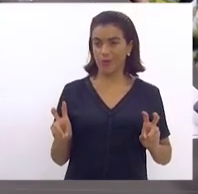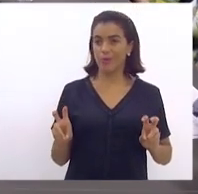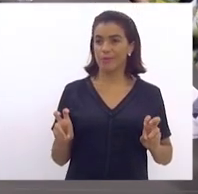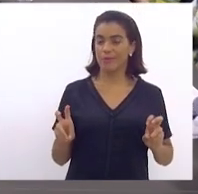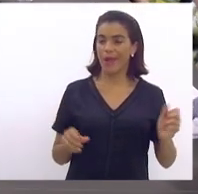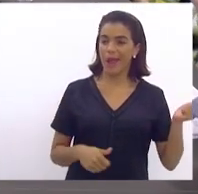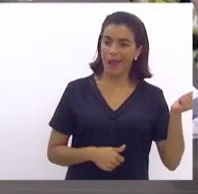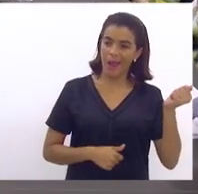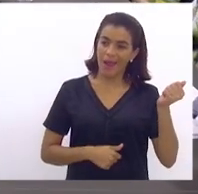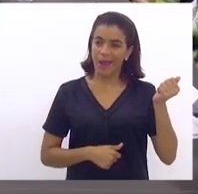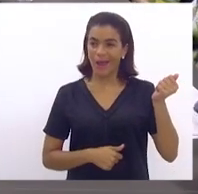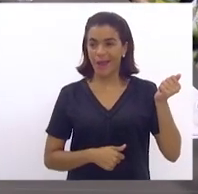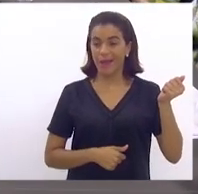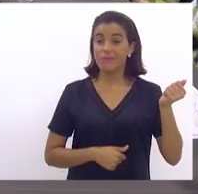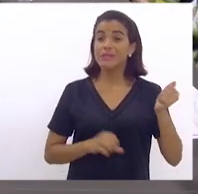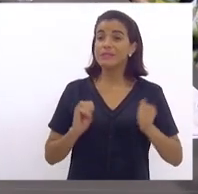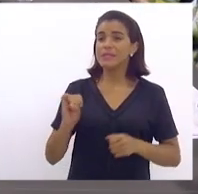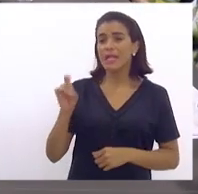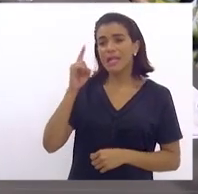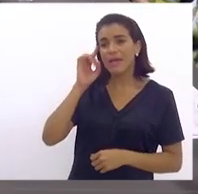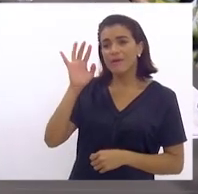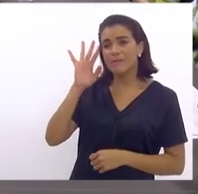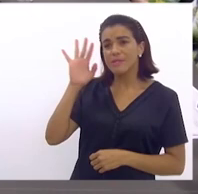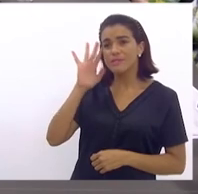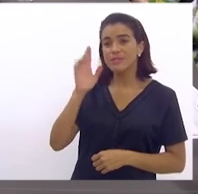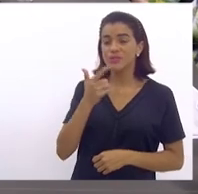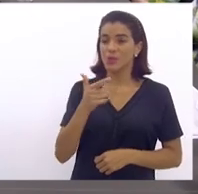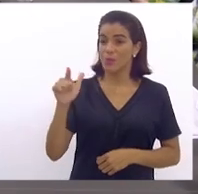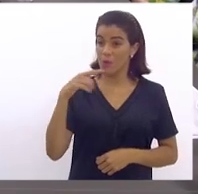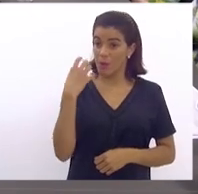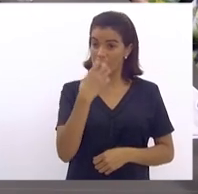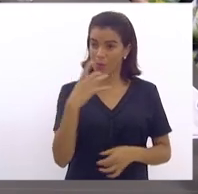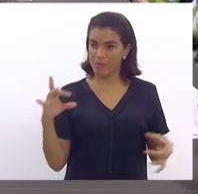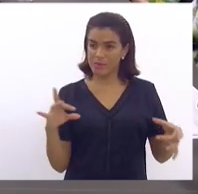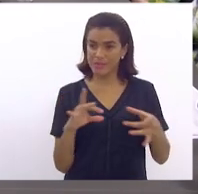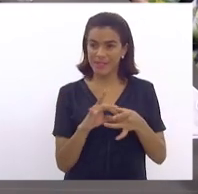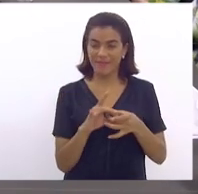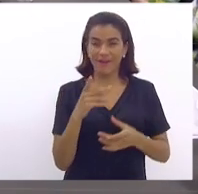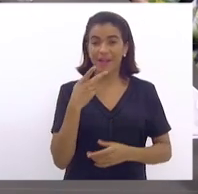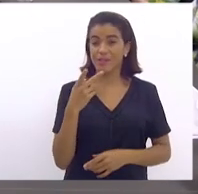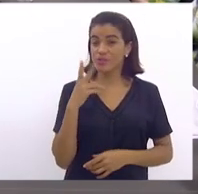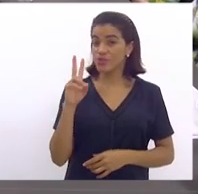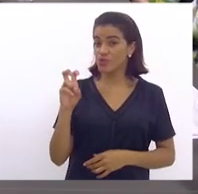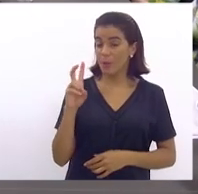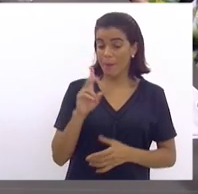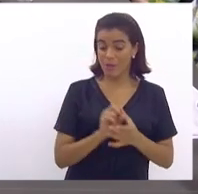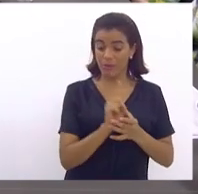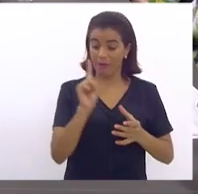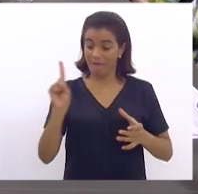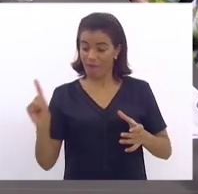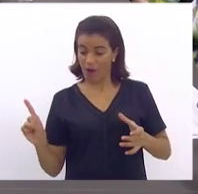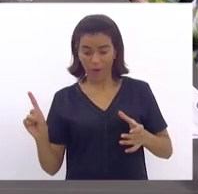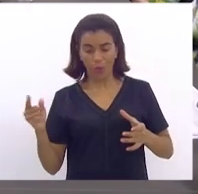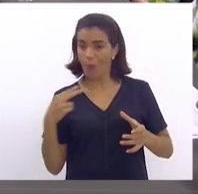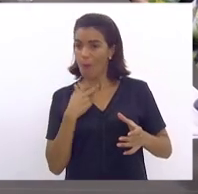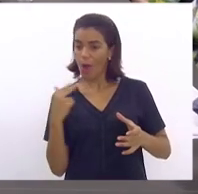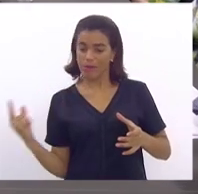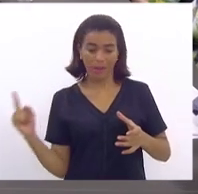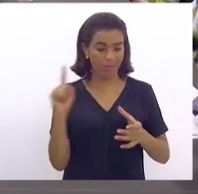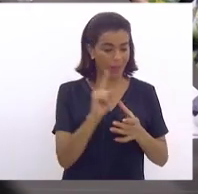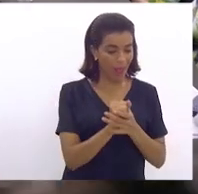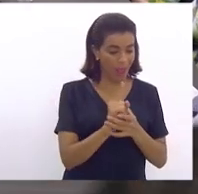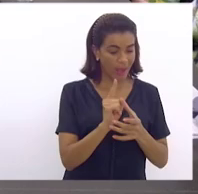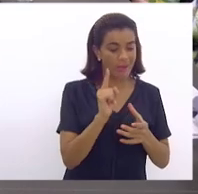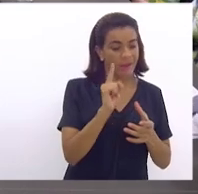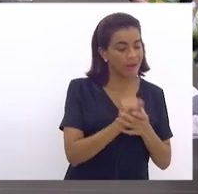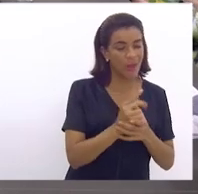ele não estava pensando numa outra música correspondente que fala que quem está fora não entra e quem está dentro não sai,